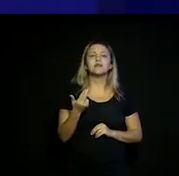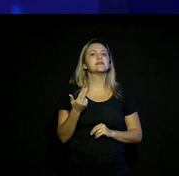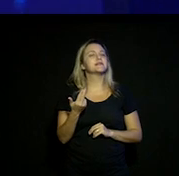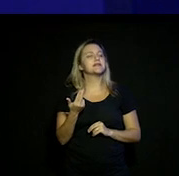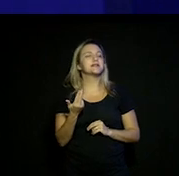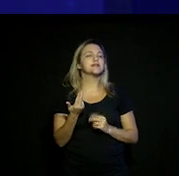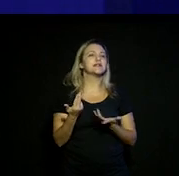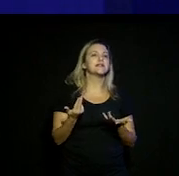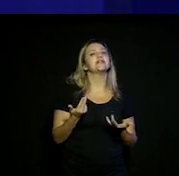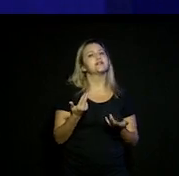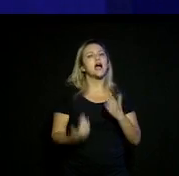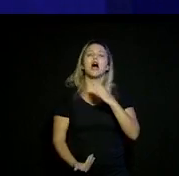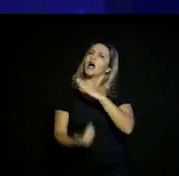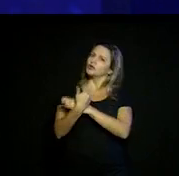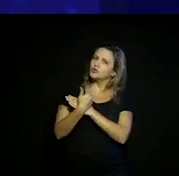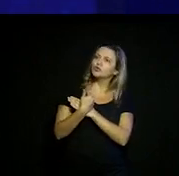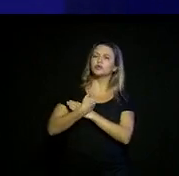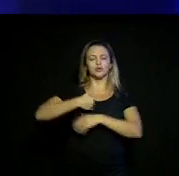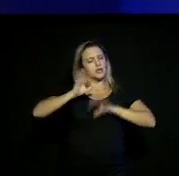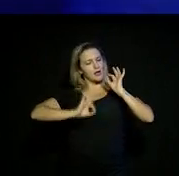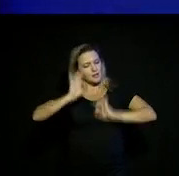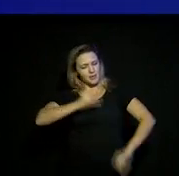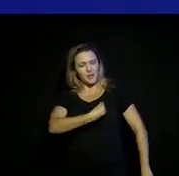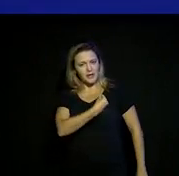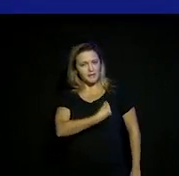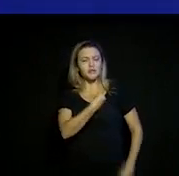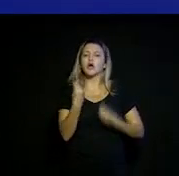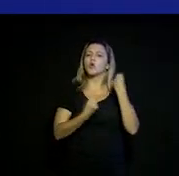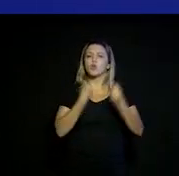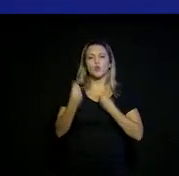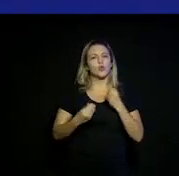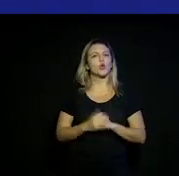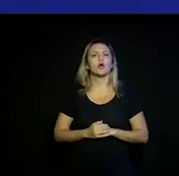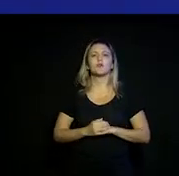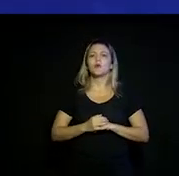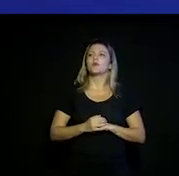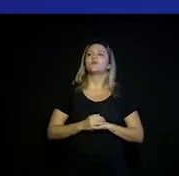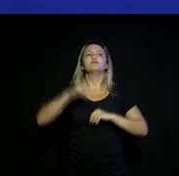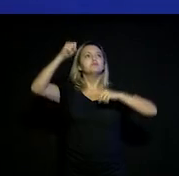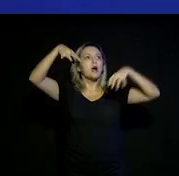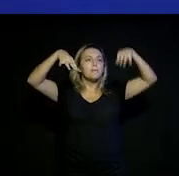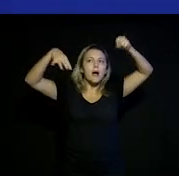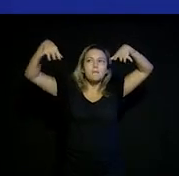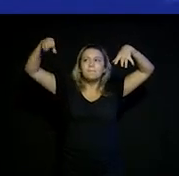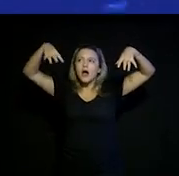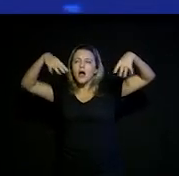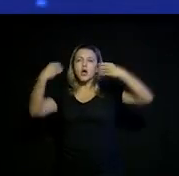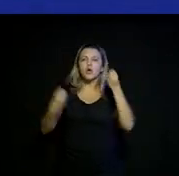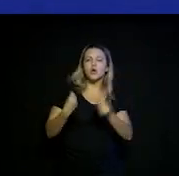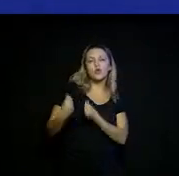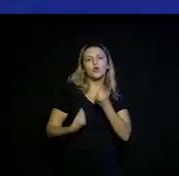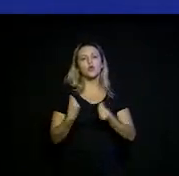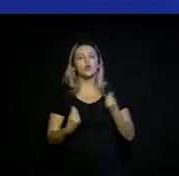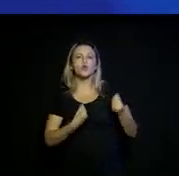Tem nos preparado para muitas coisas, para acender luzes, tem nos preparado para manejar internet,